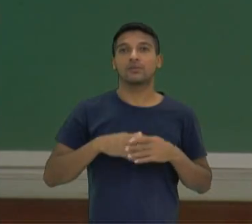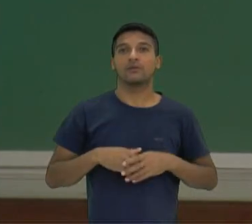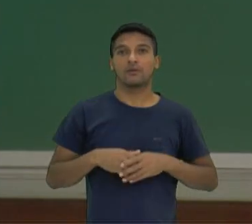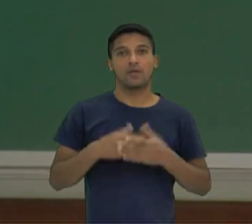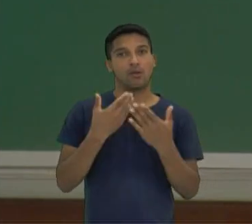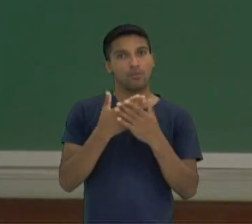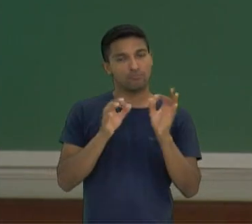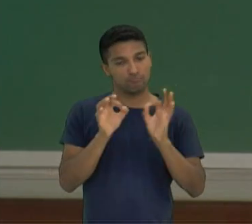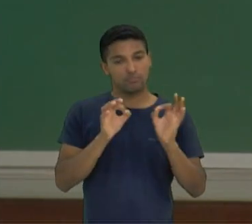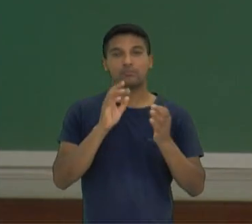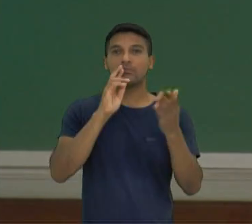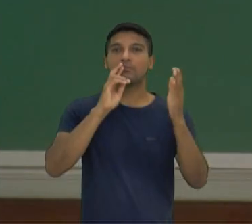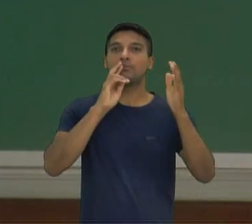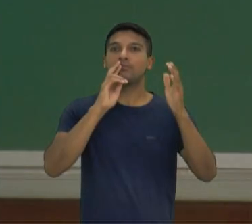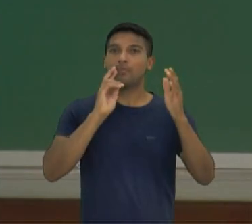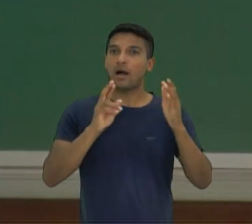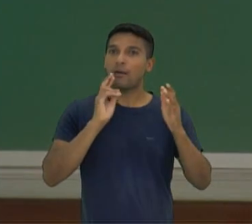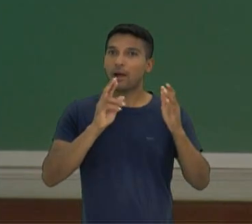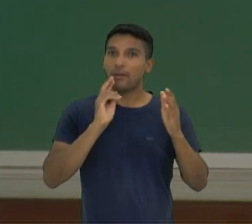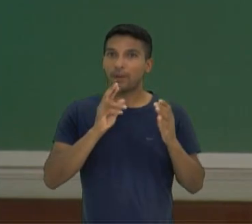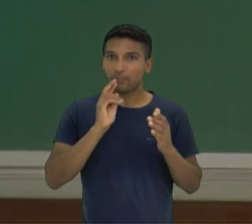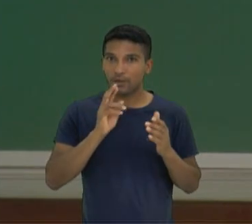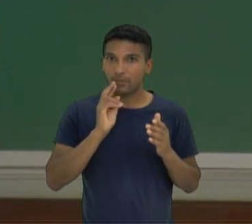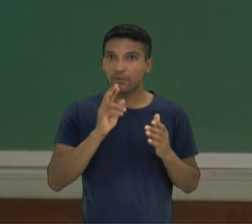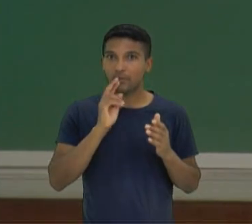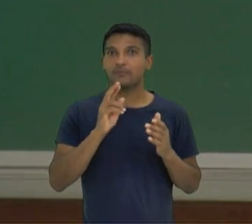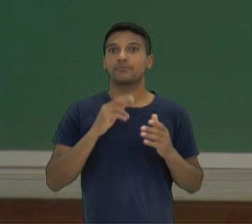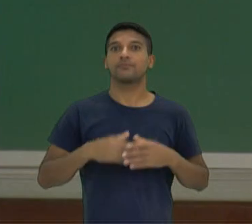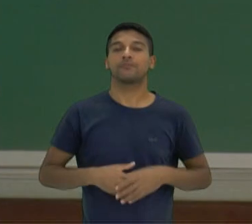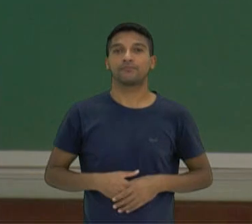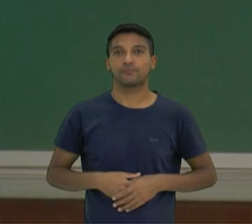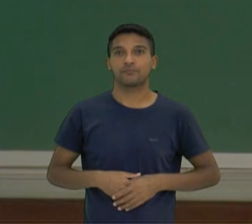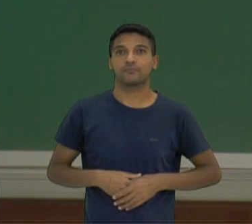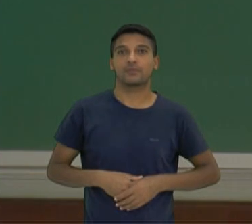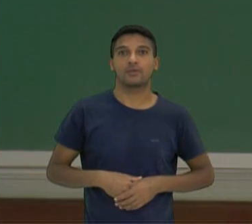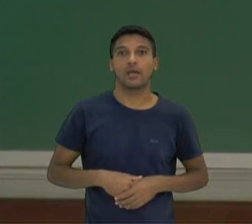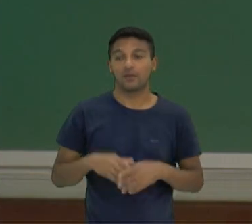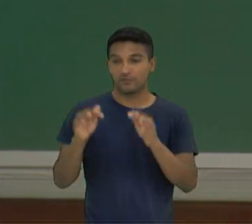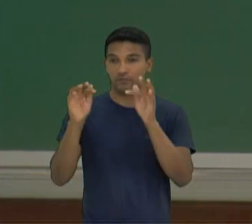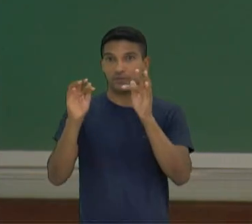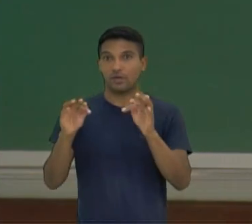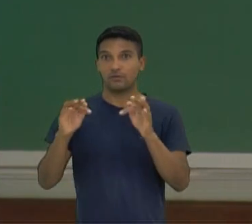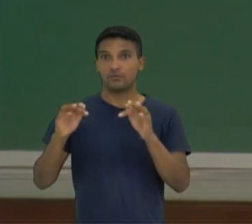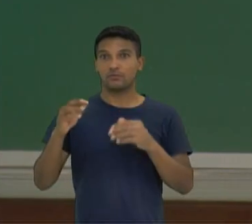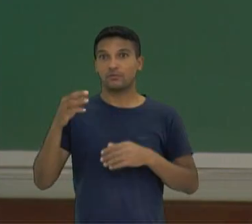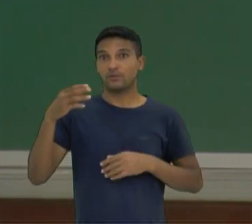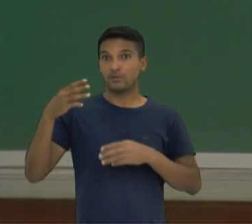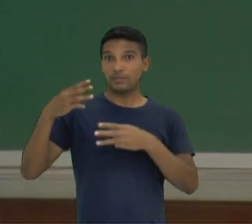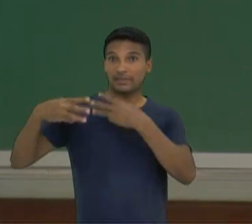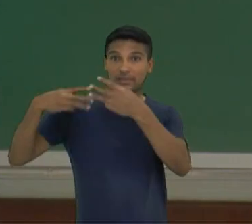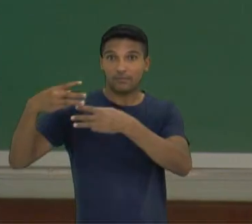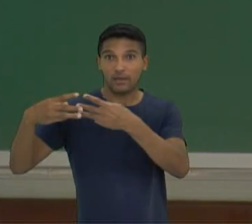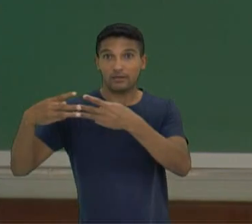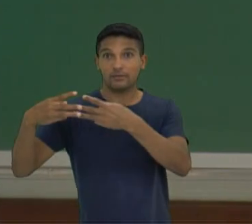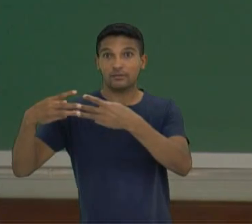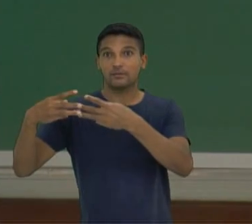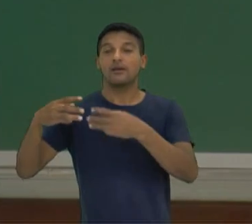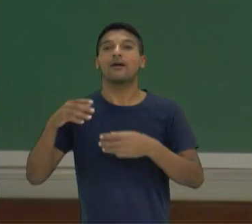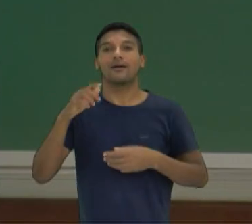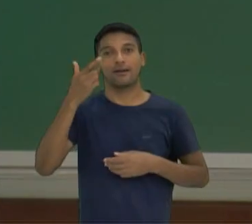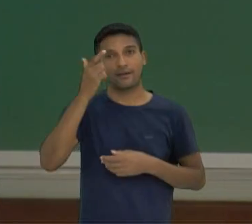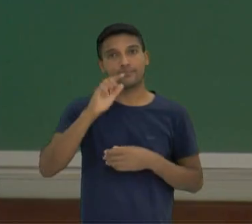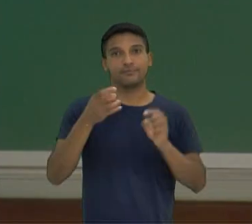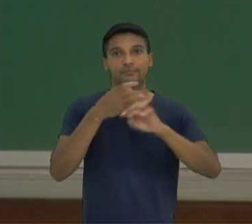nenhuma complicação no decorrer do trimestre, no final desse trimestre, na verdade, né? Aproveite também e deixe suas dúvidas,